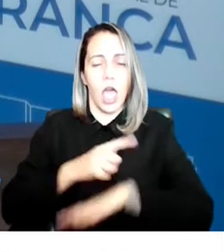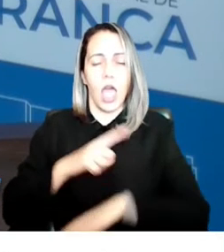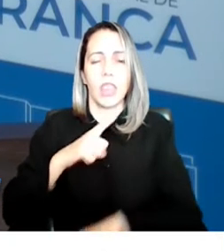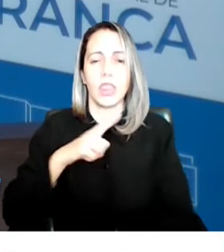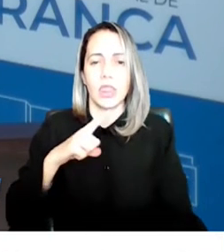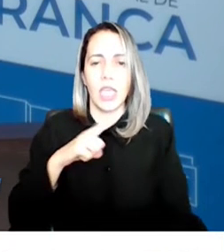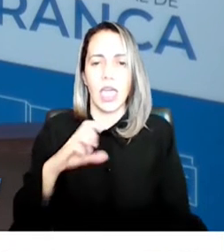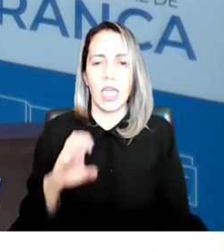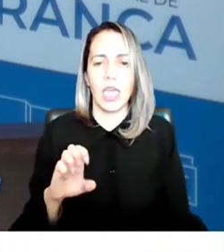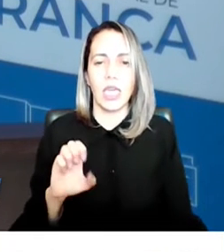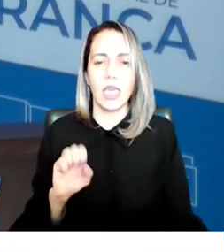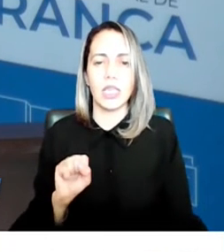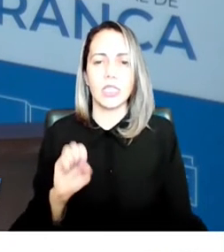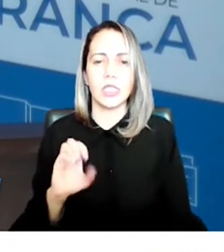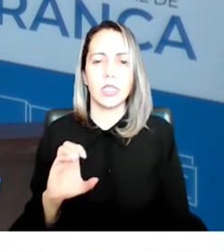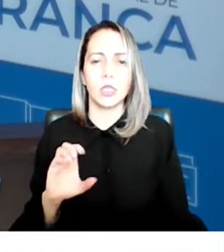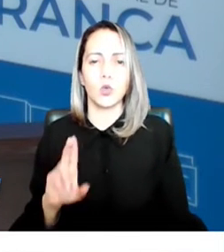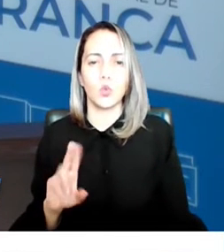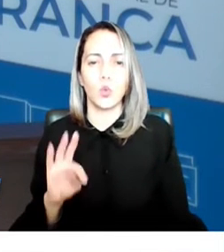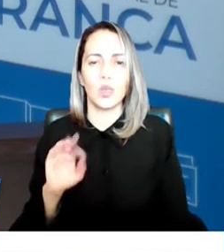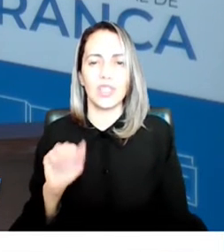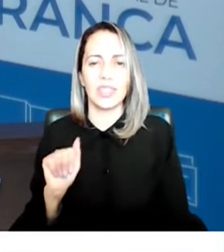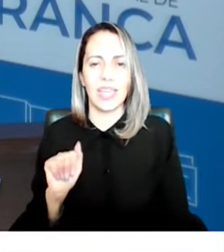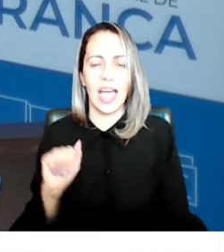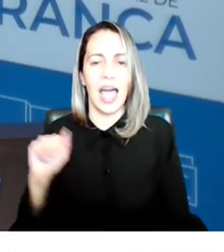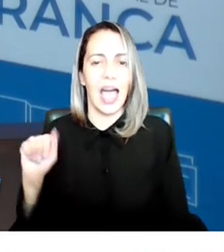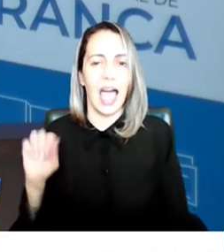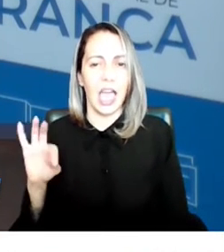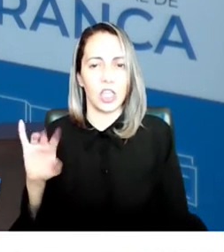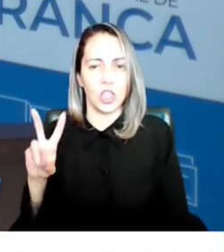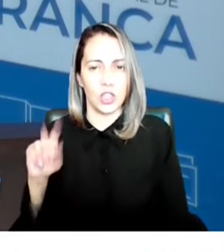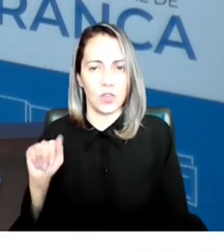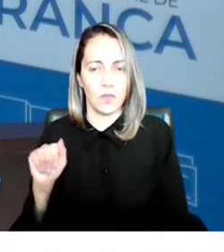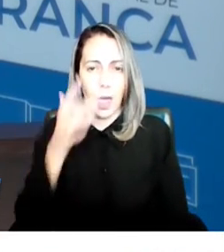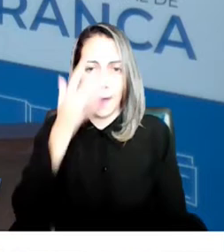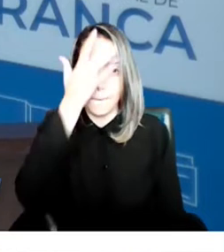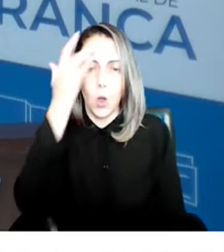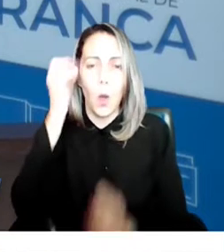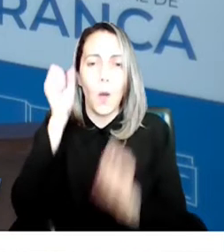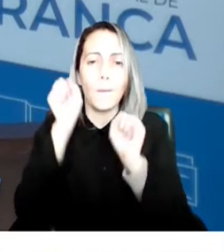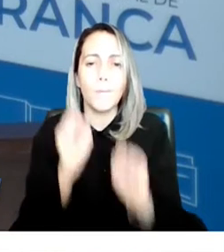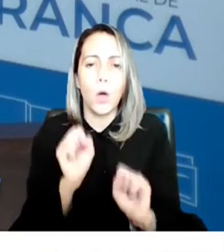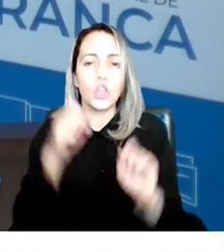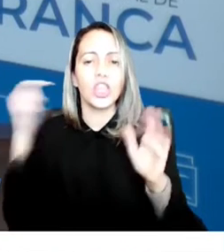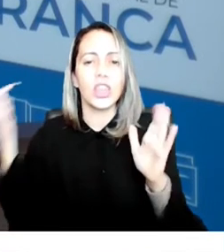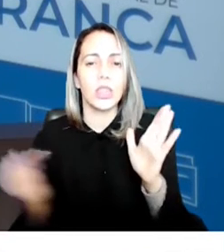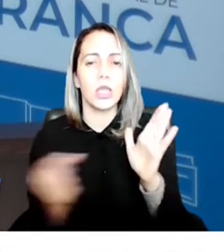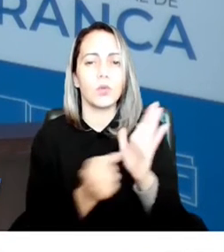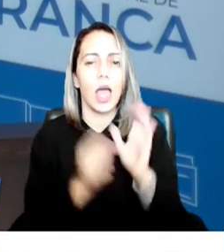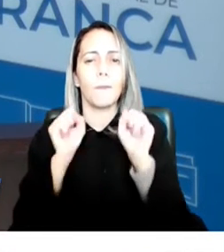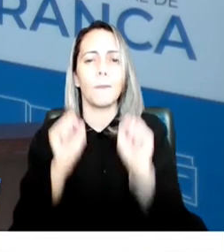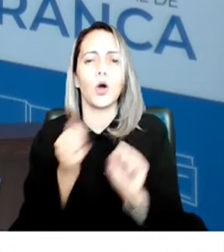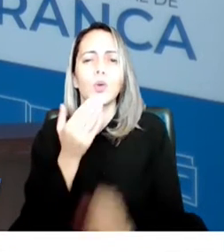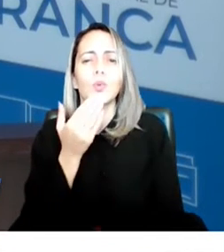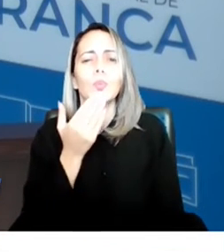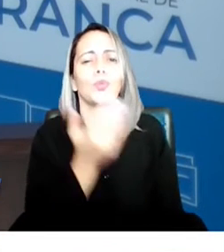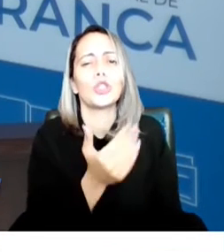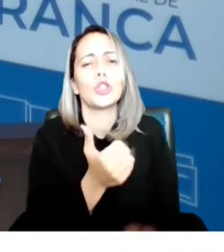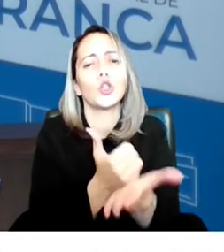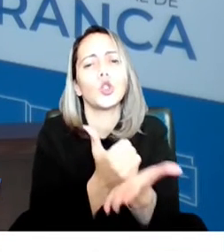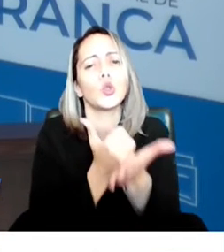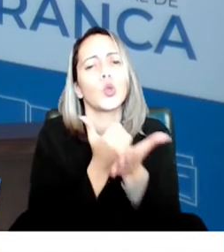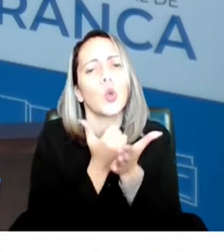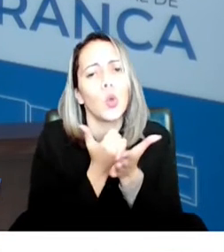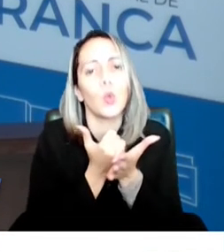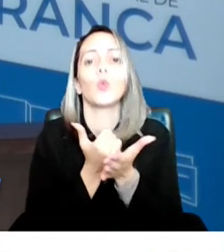para denúncia, para pedido de socorro, basicamente, né, onde se dá